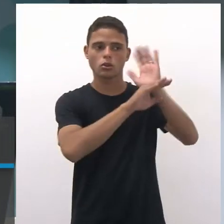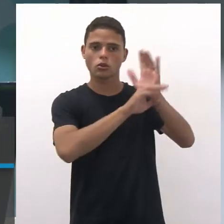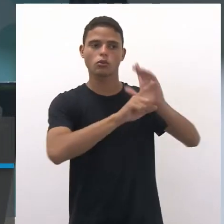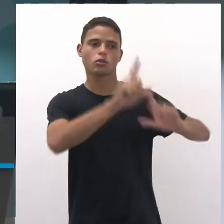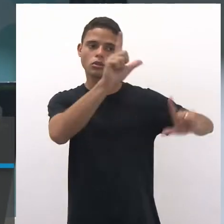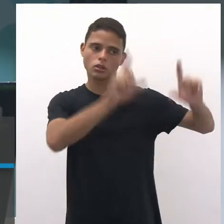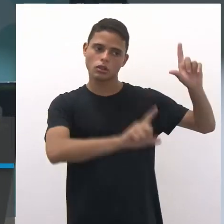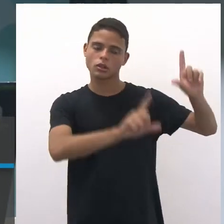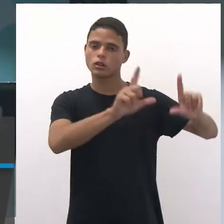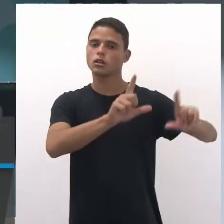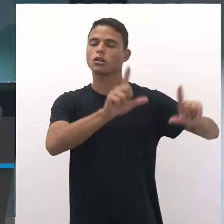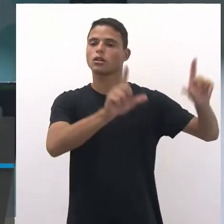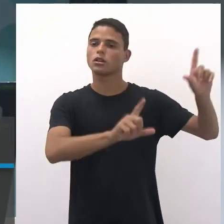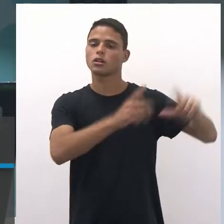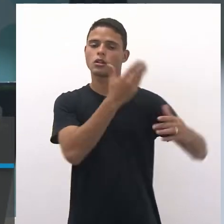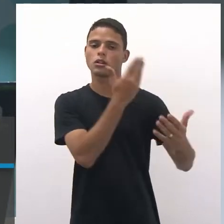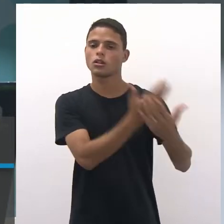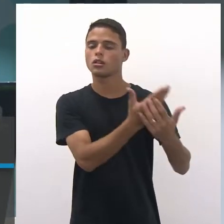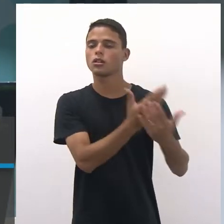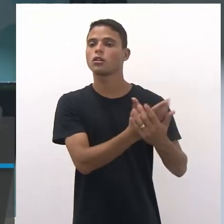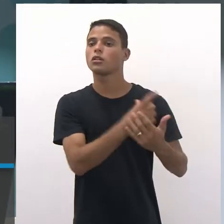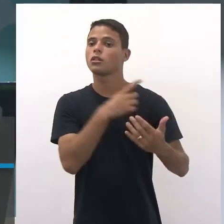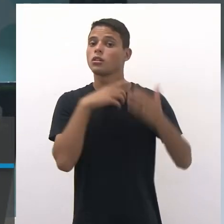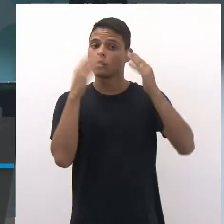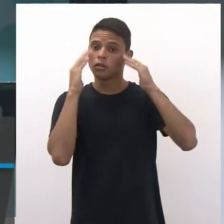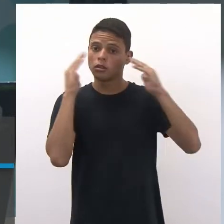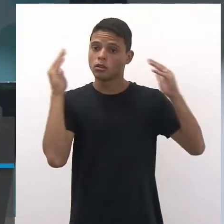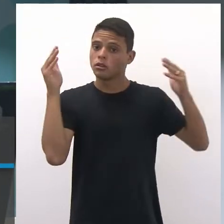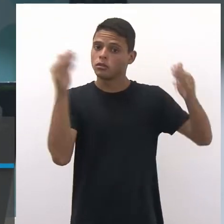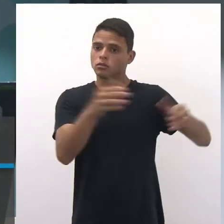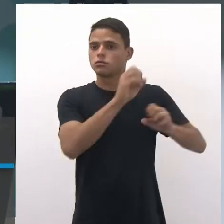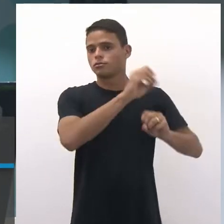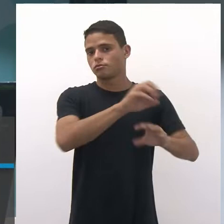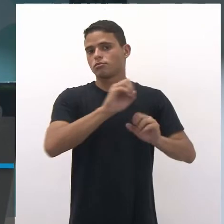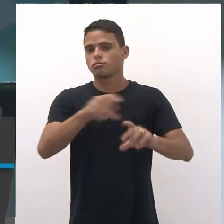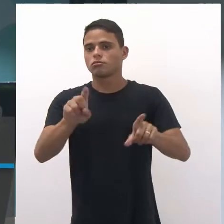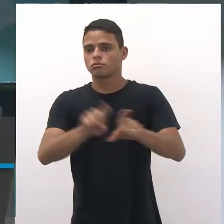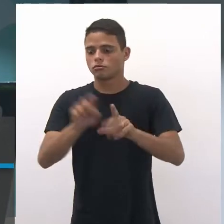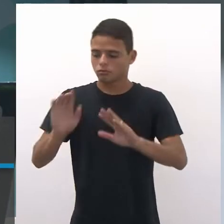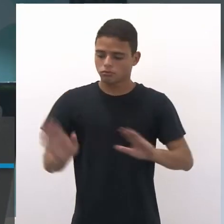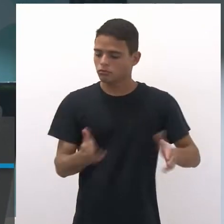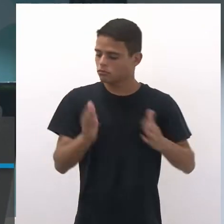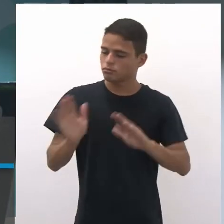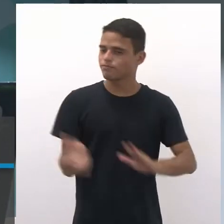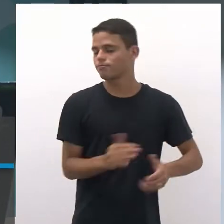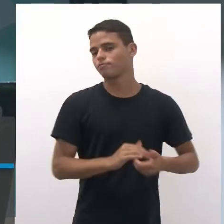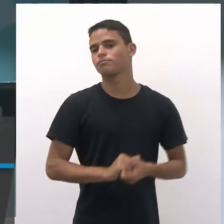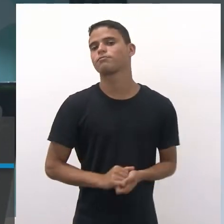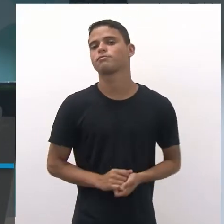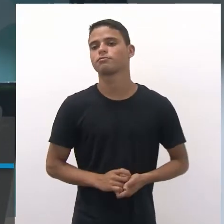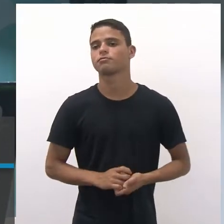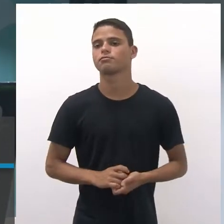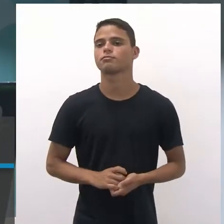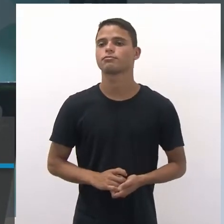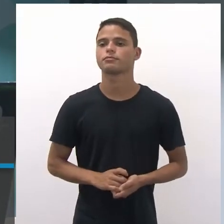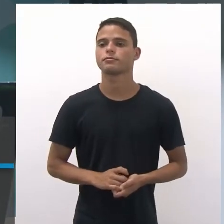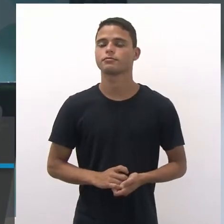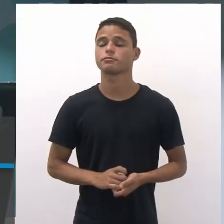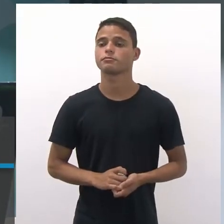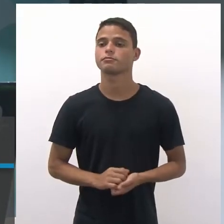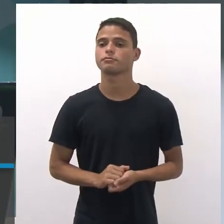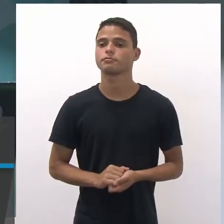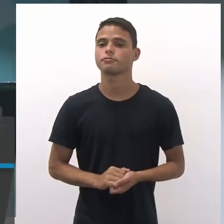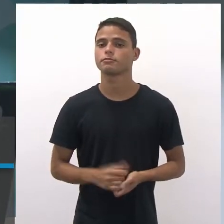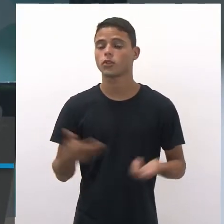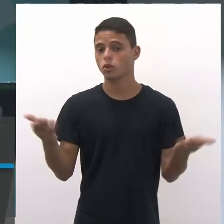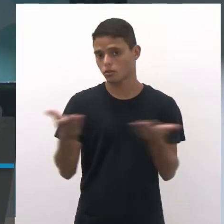educacional, mas também, né, tem uma intencionalidade da produção por trás e pontos como esse. Eu diria até mais, como